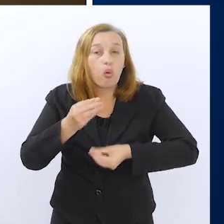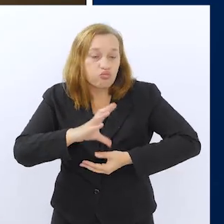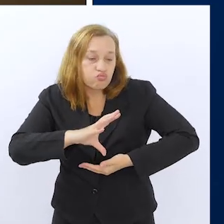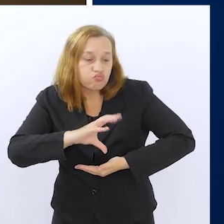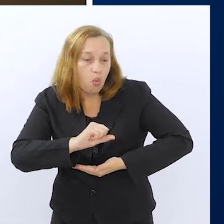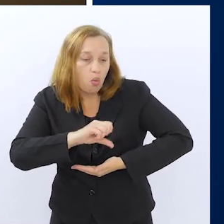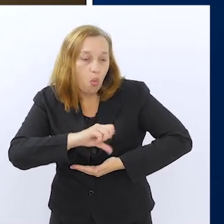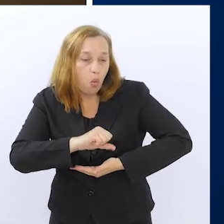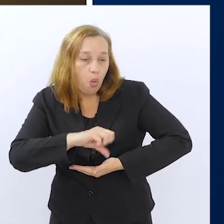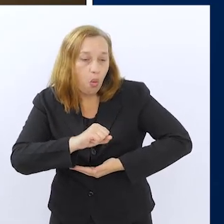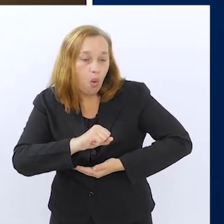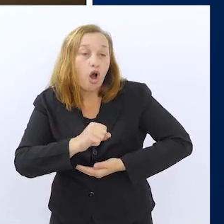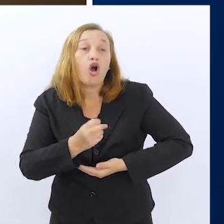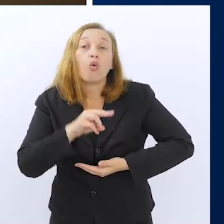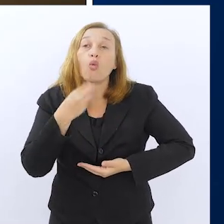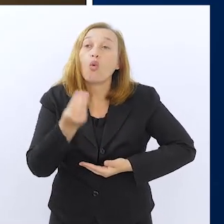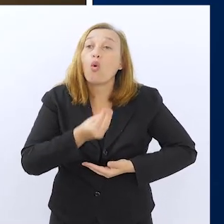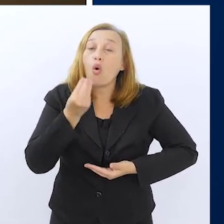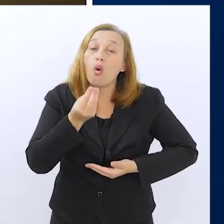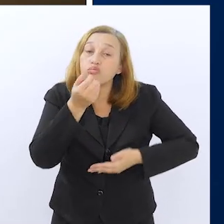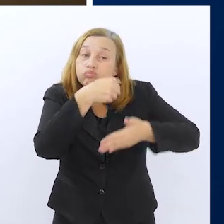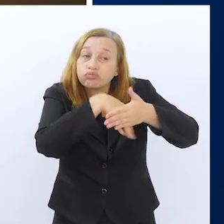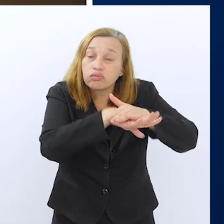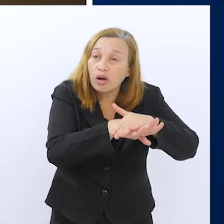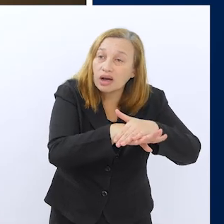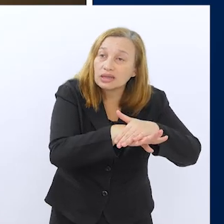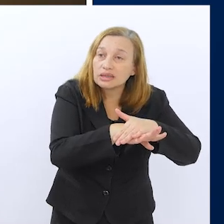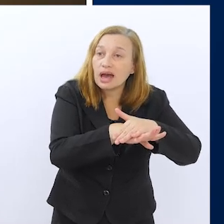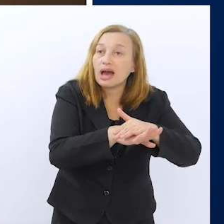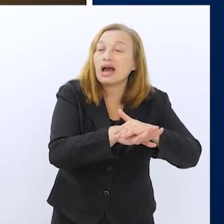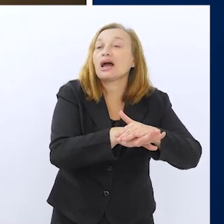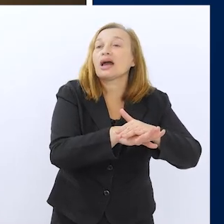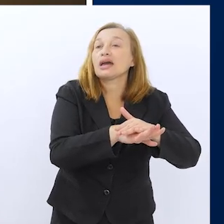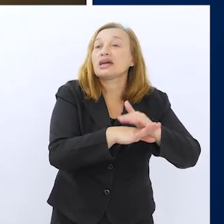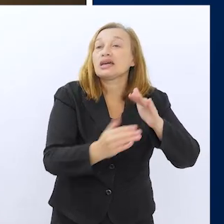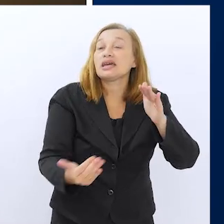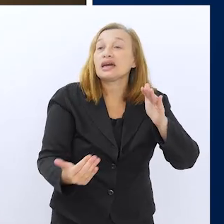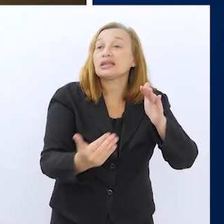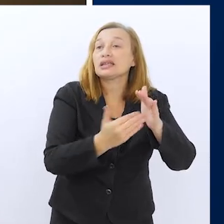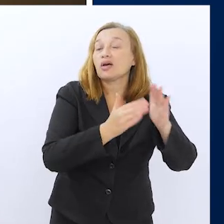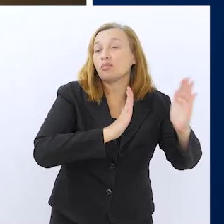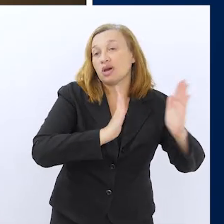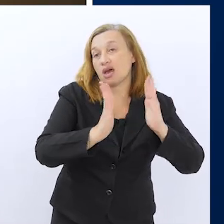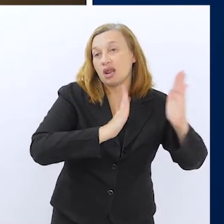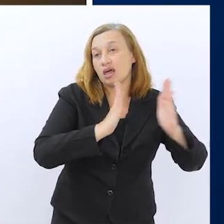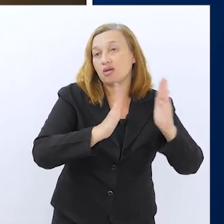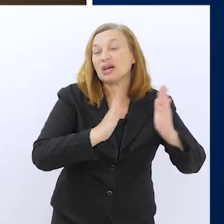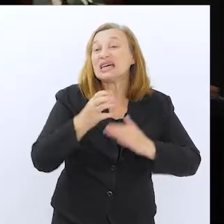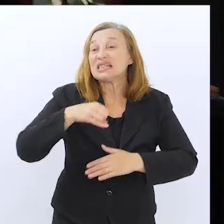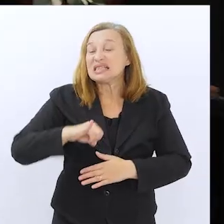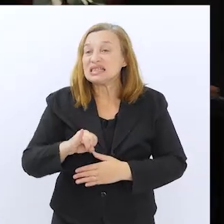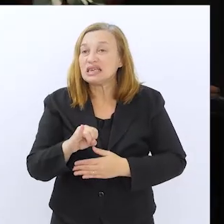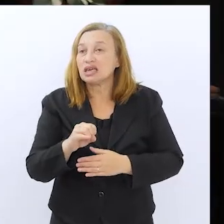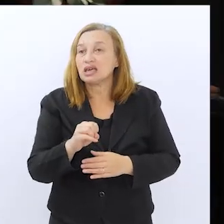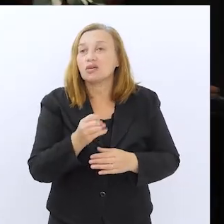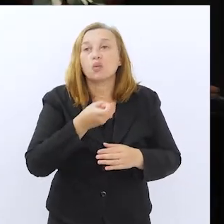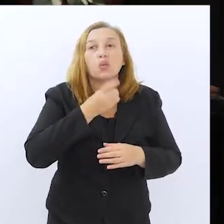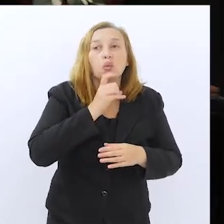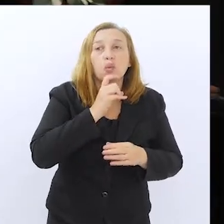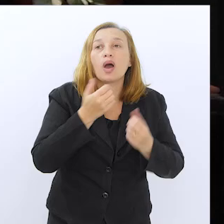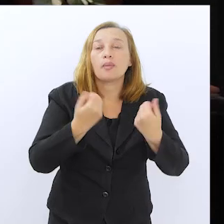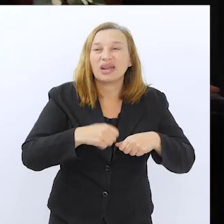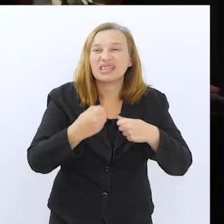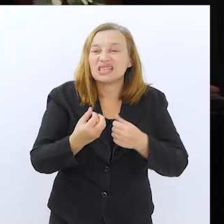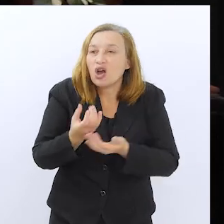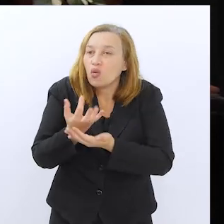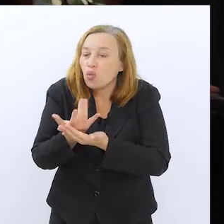orientações sobre como ordenhar, como armazenar, tempo de armazenamento e depois a oferta. E se congelado, tem que